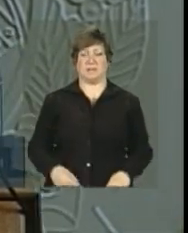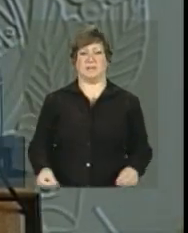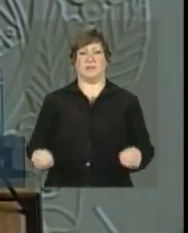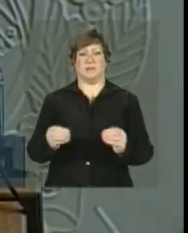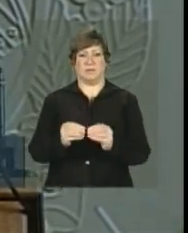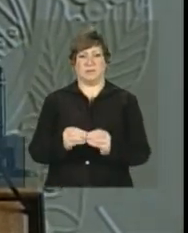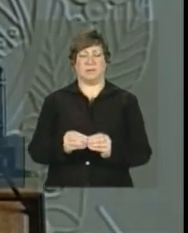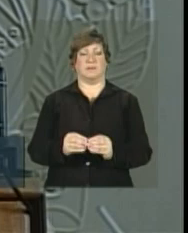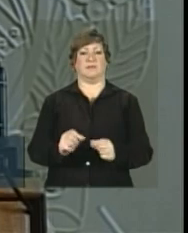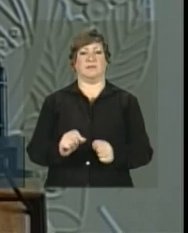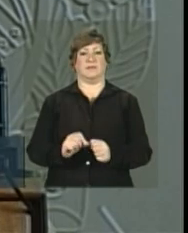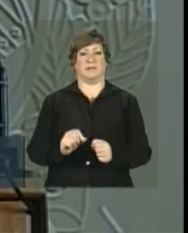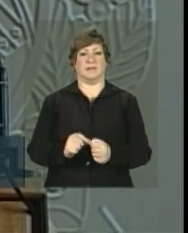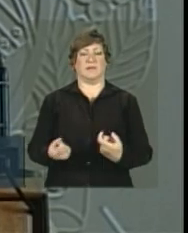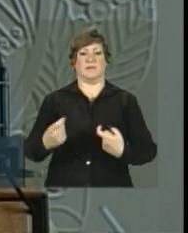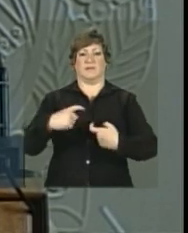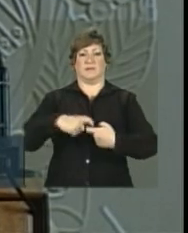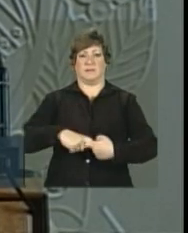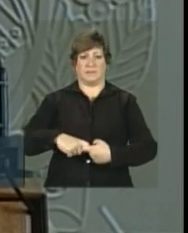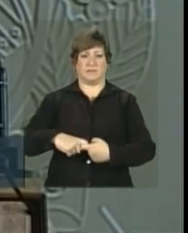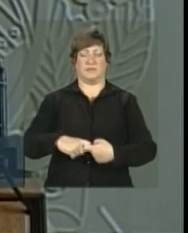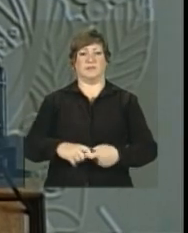criar vínculos